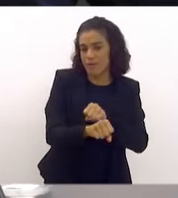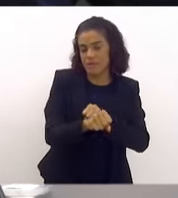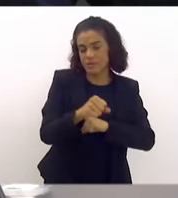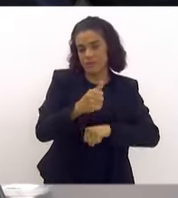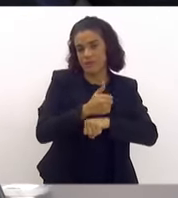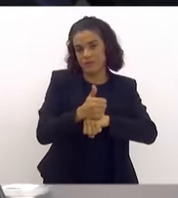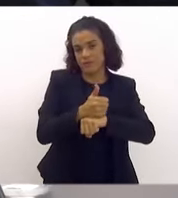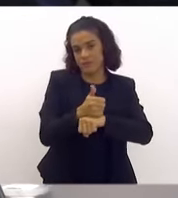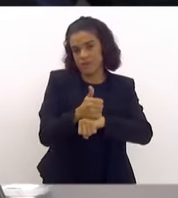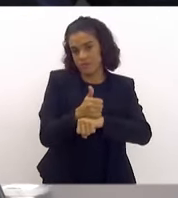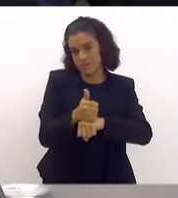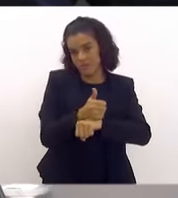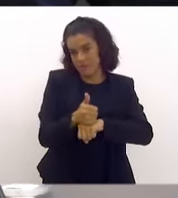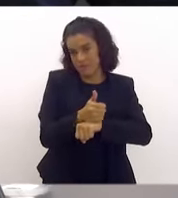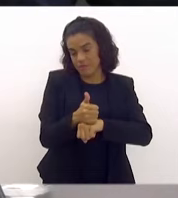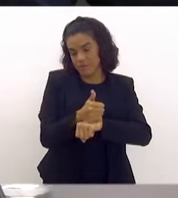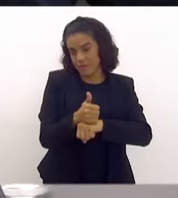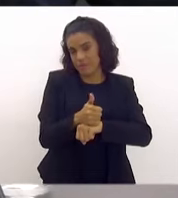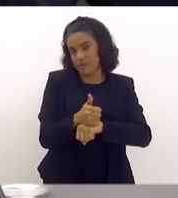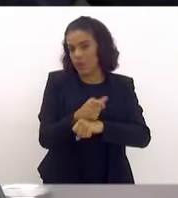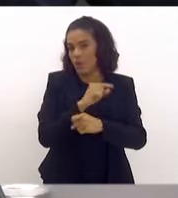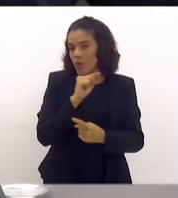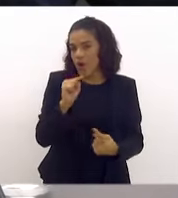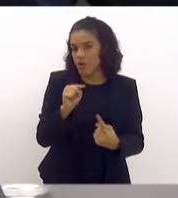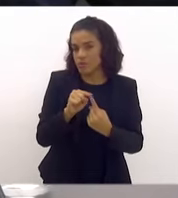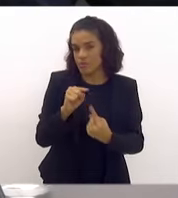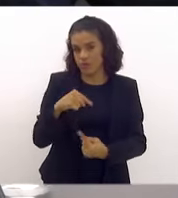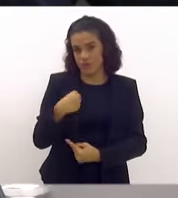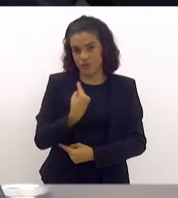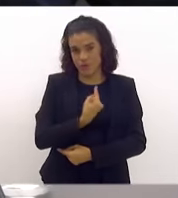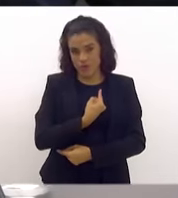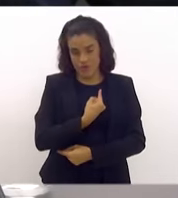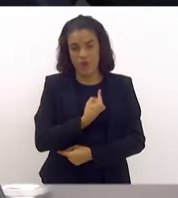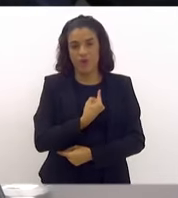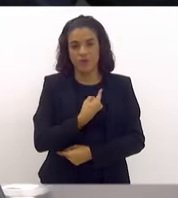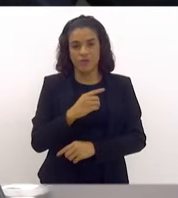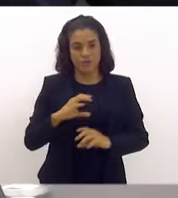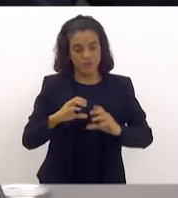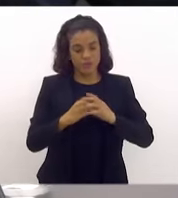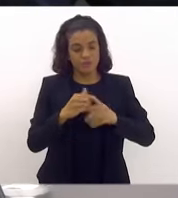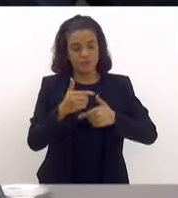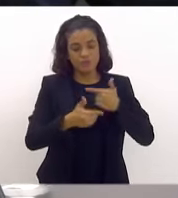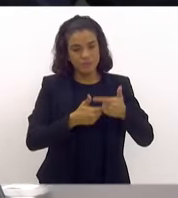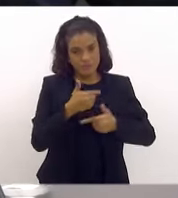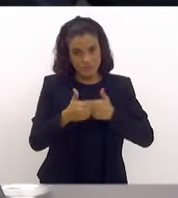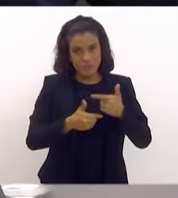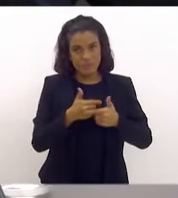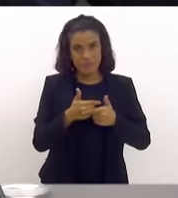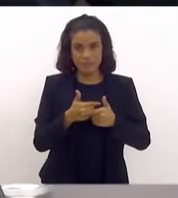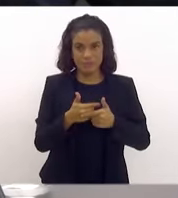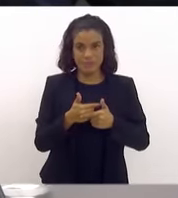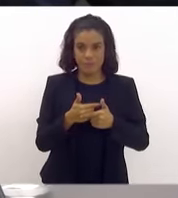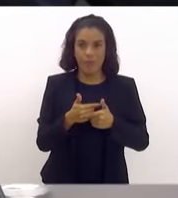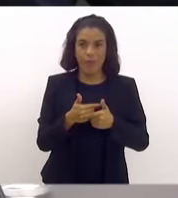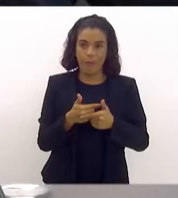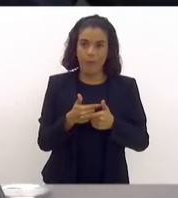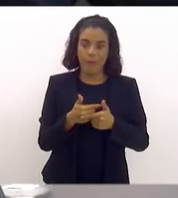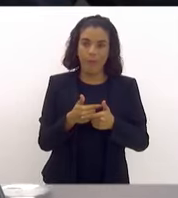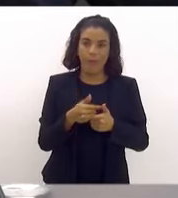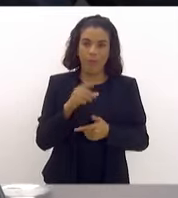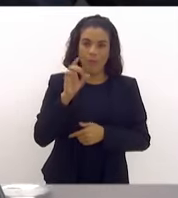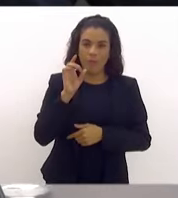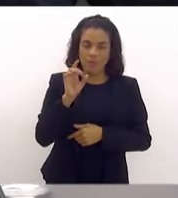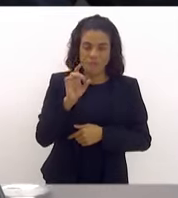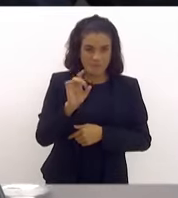profissionais então o nosso objetivo lá nesse GT de reconhecimento fotográfico é parte daí né eh não